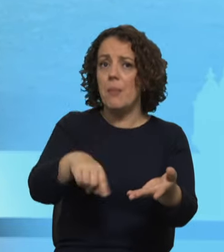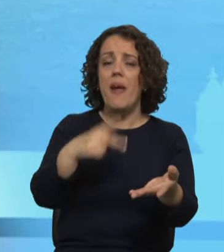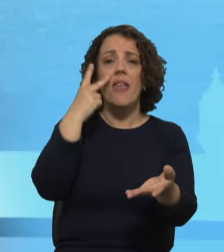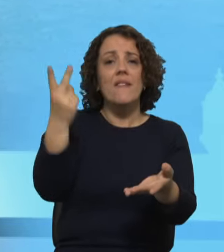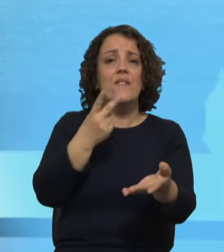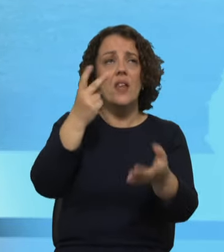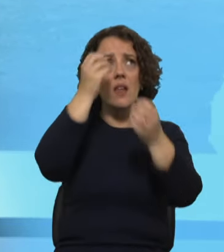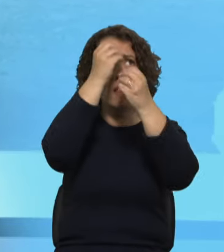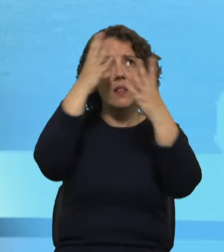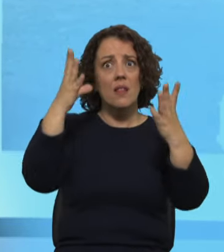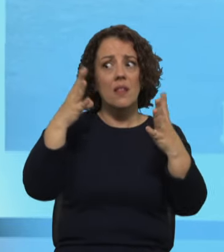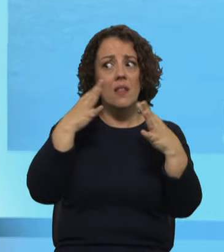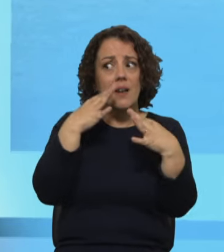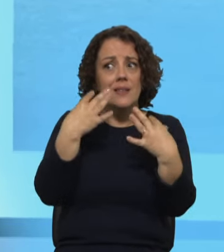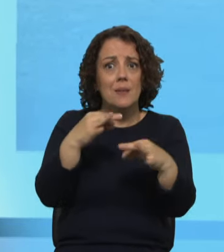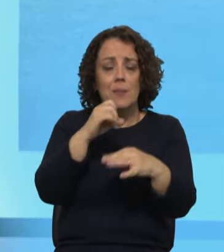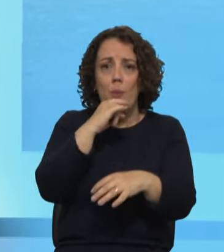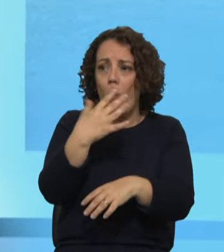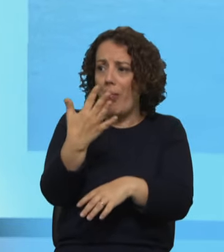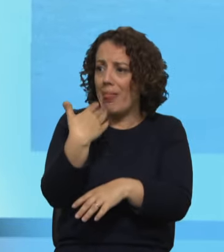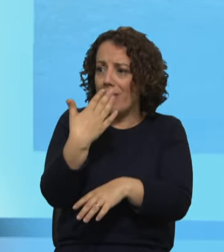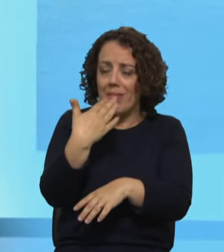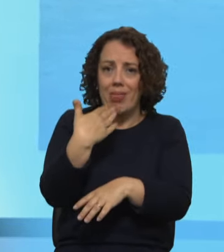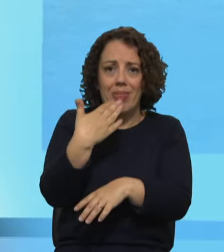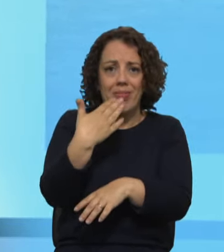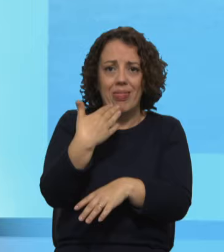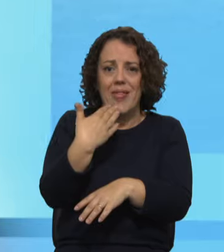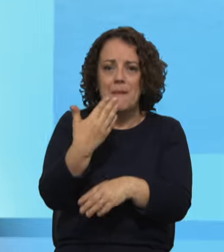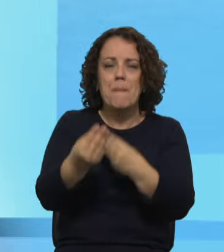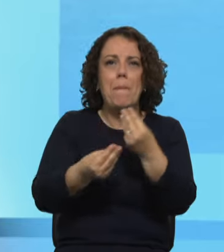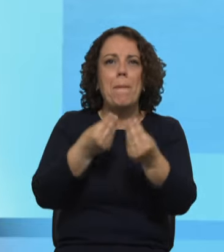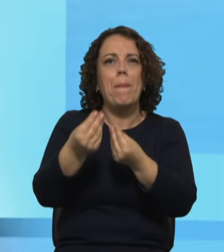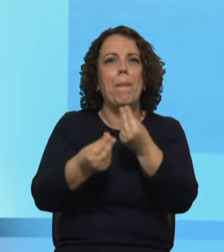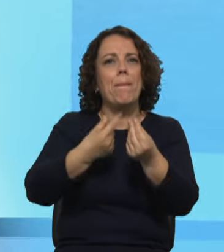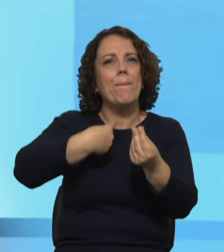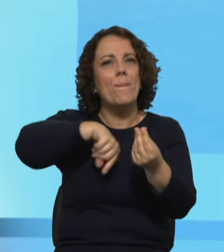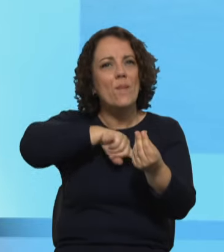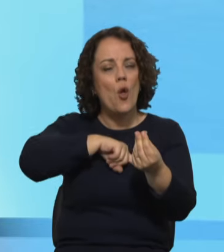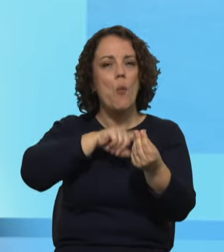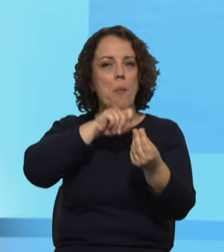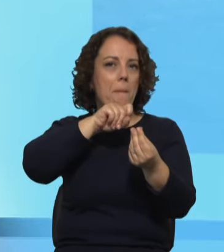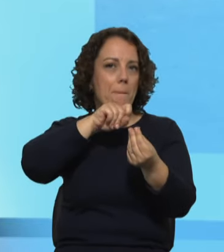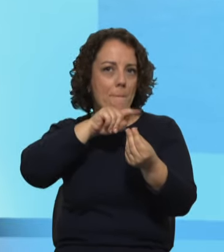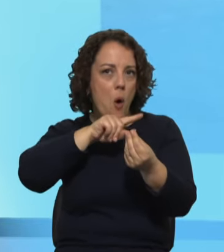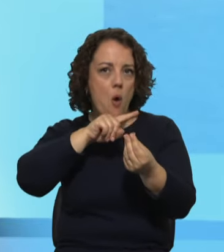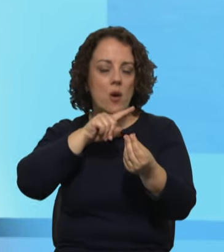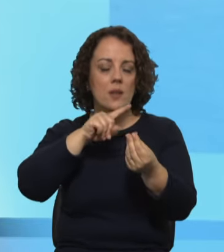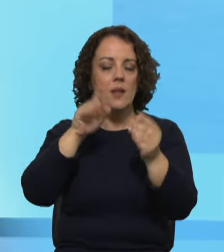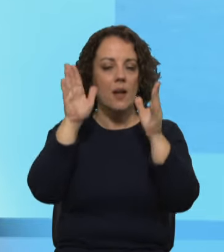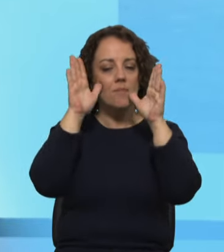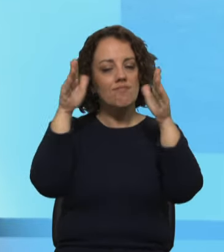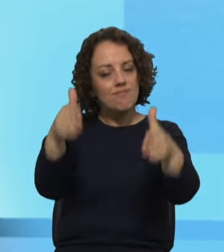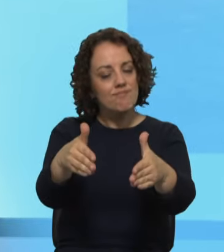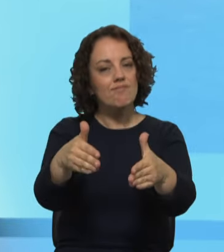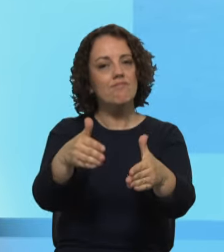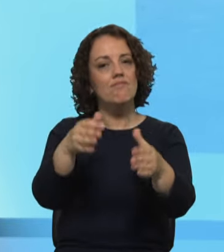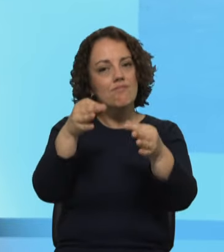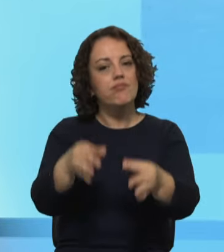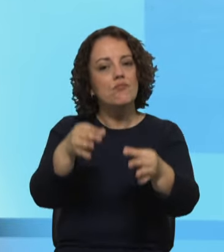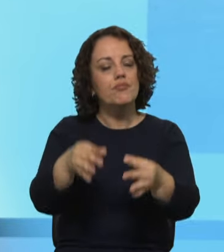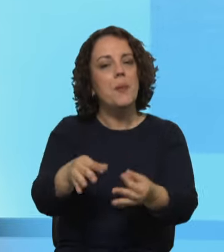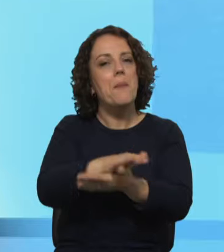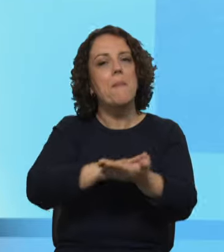vida ou ou pelo menos o quão h o quanto podemos desconstruir e centrarnos naquilo que é de facto importante